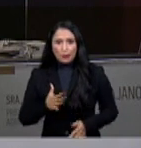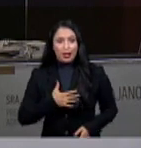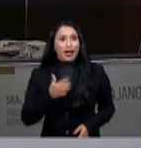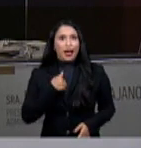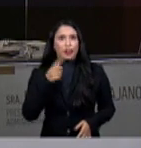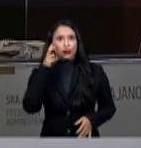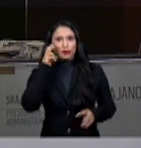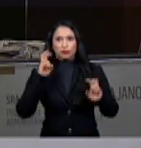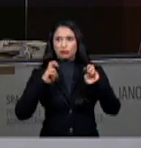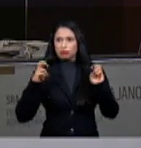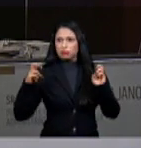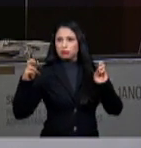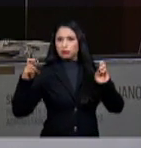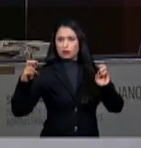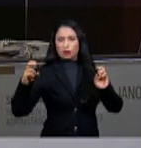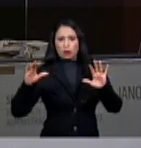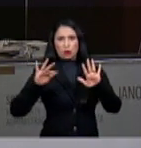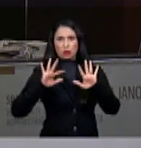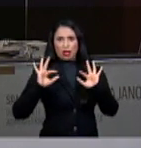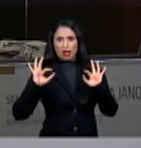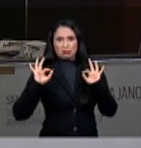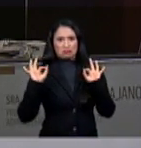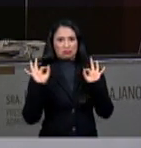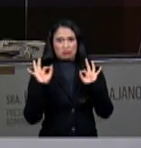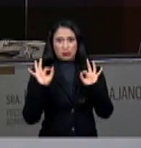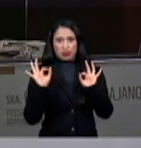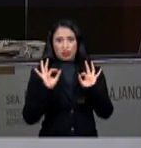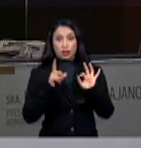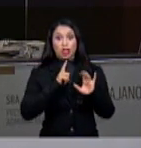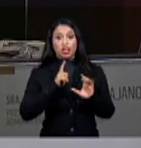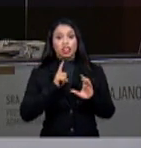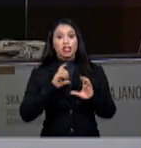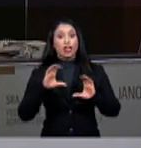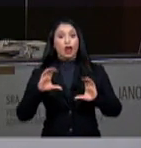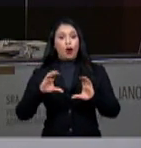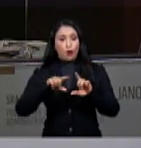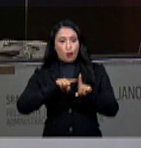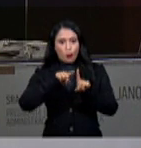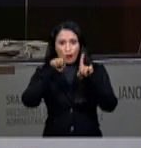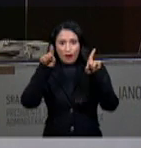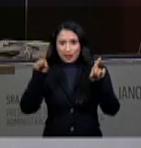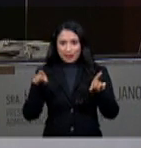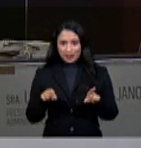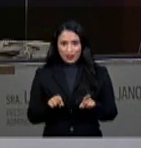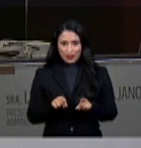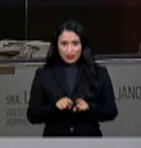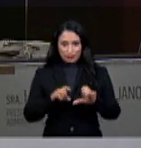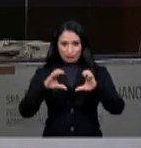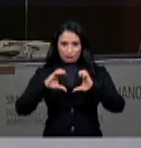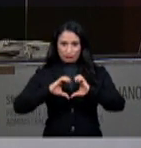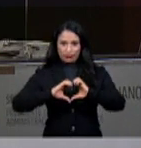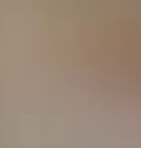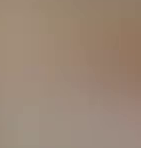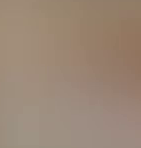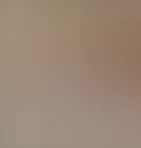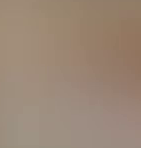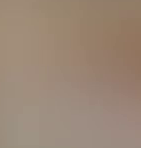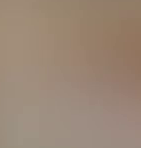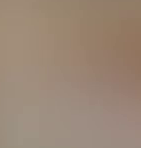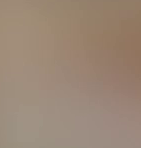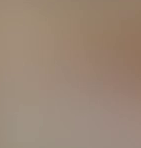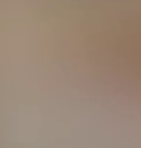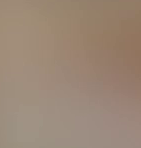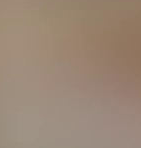naquele mezanino lindo dela tinha um coração e a palavra a de amor existe chegou isso no centro de